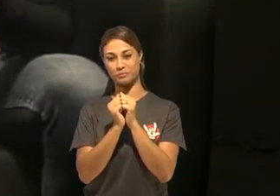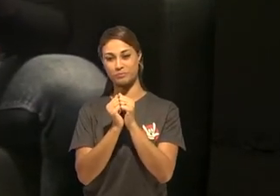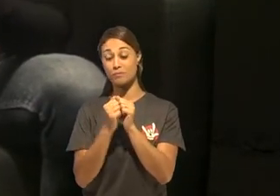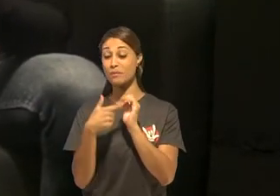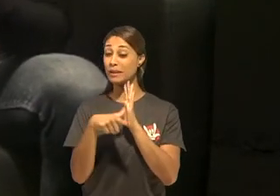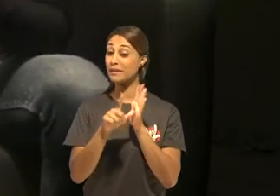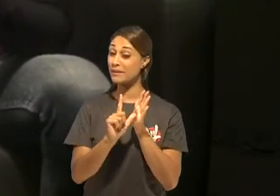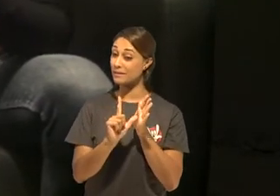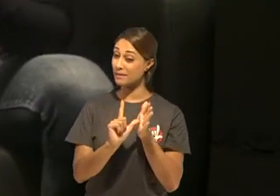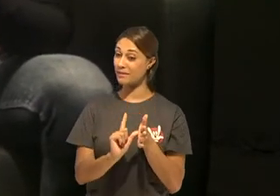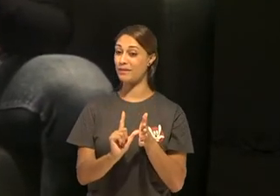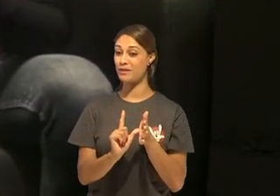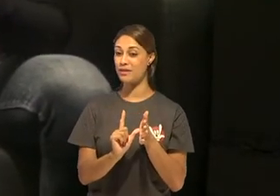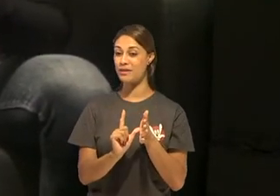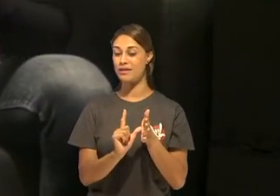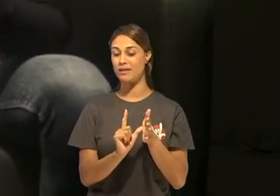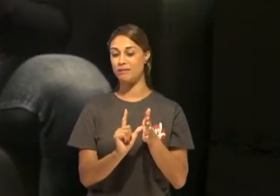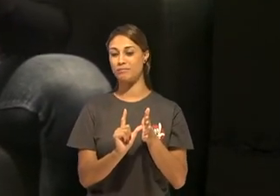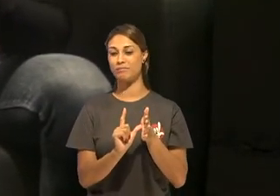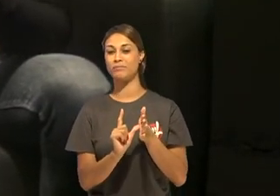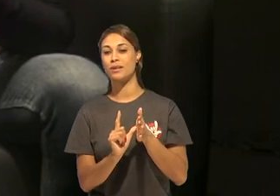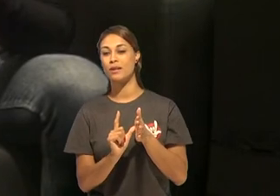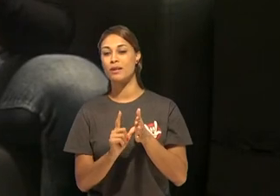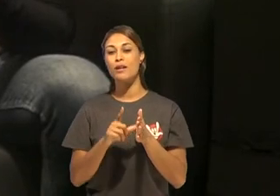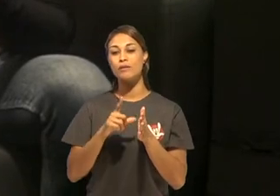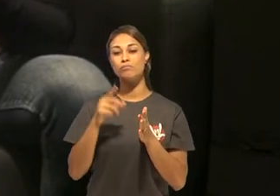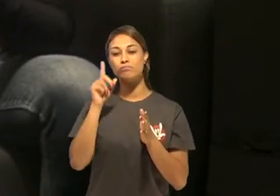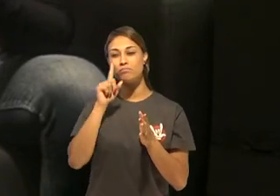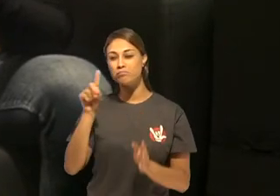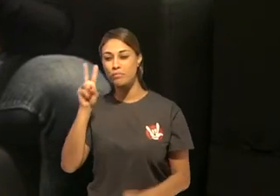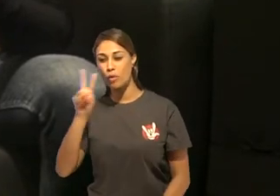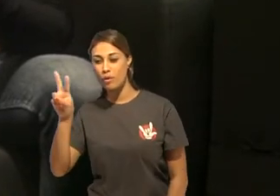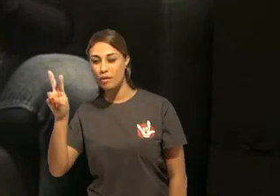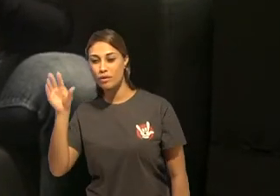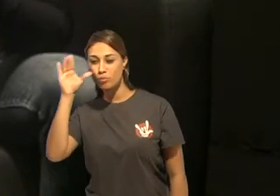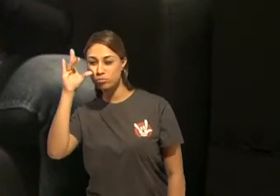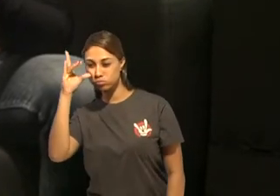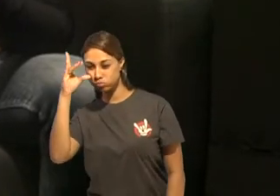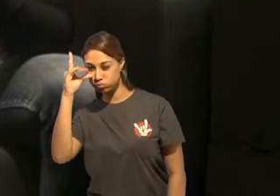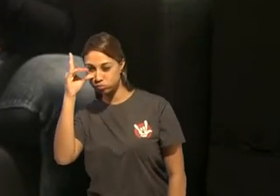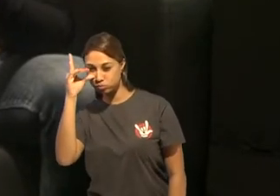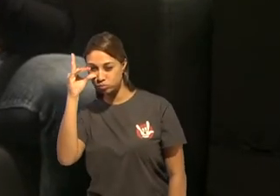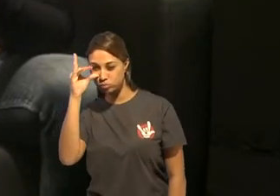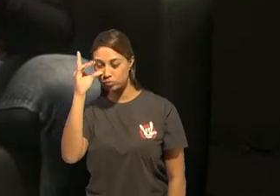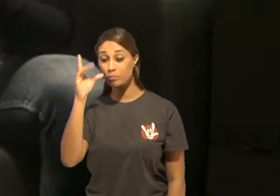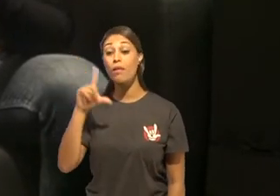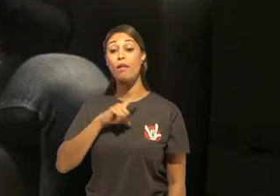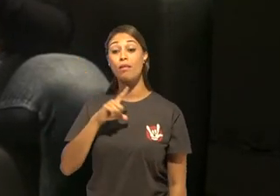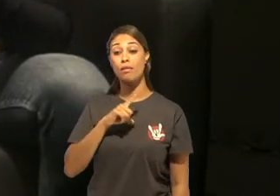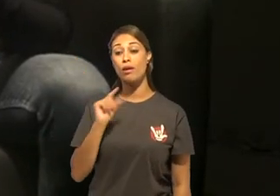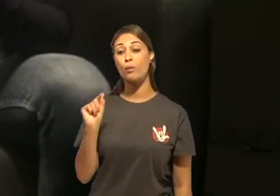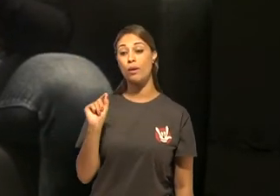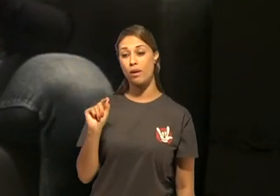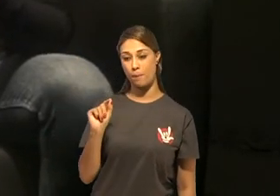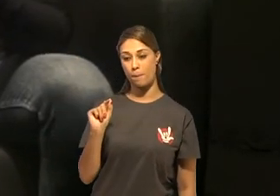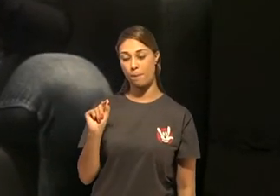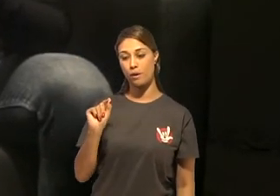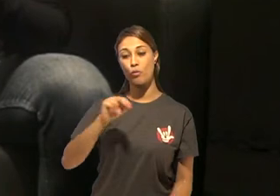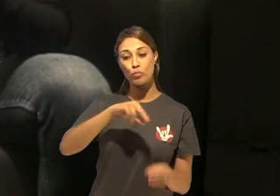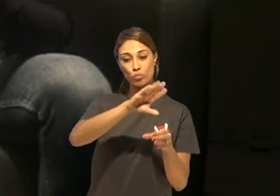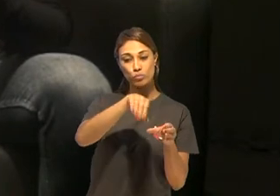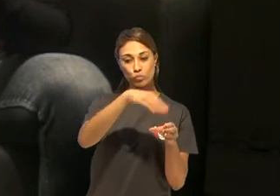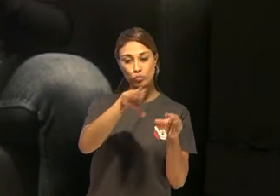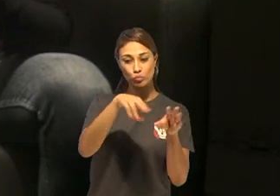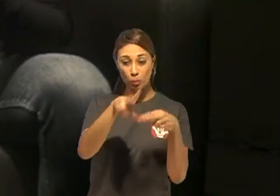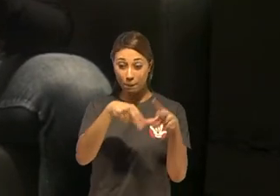Antes, à medida que você vai lá no Instagram, lá também vai ter, você vai ver que tem lá um sorteio. Nós